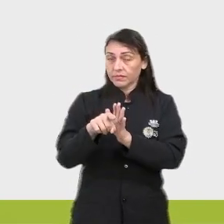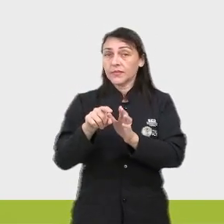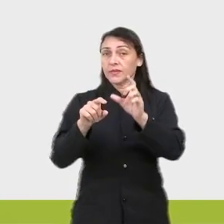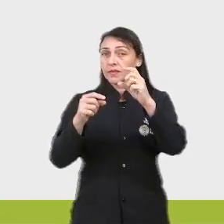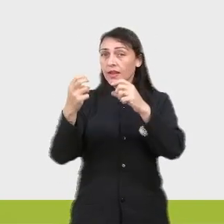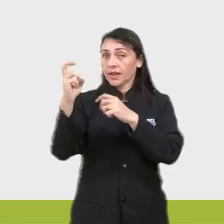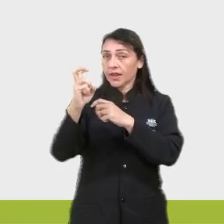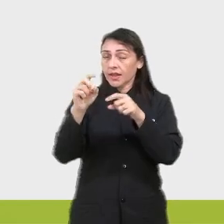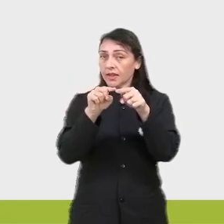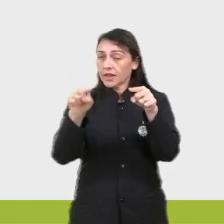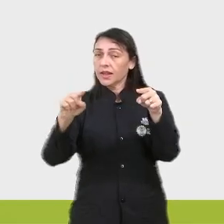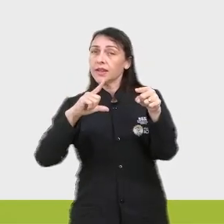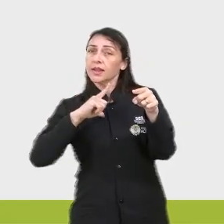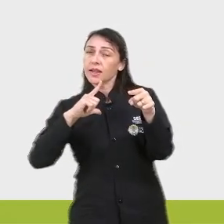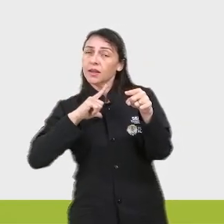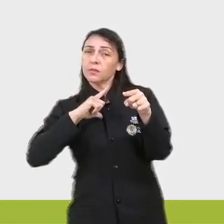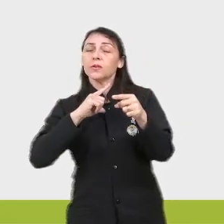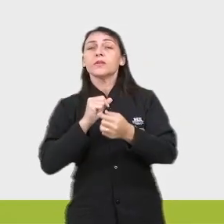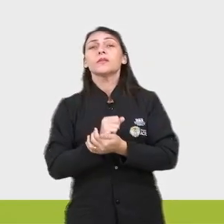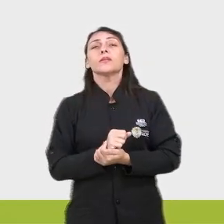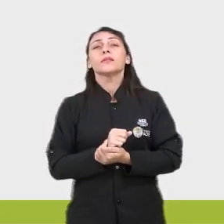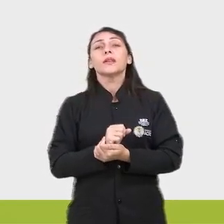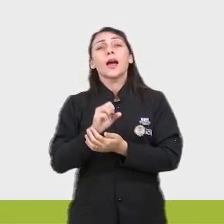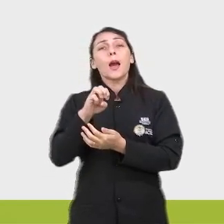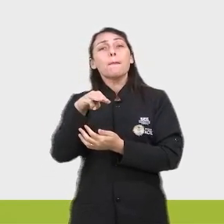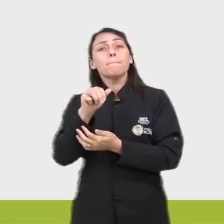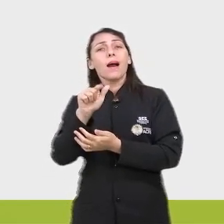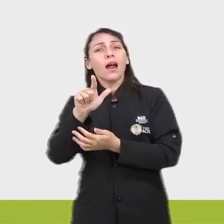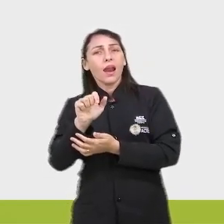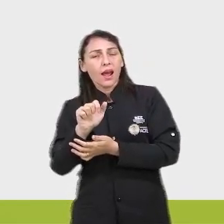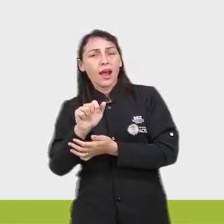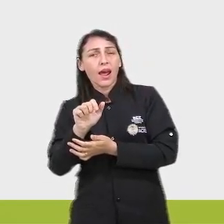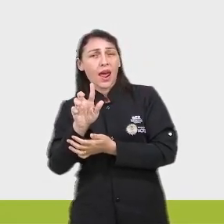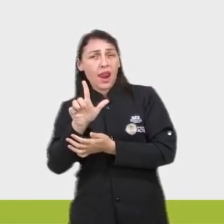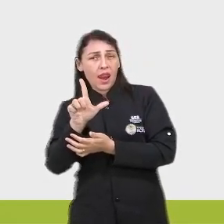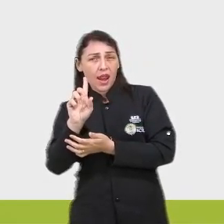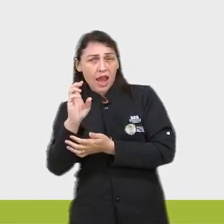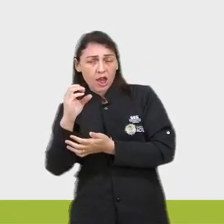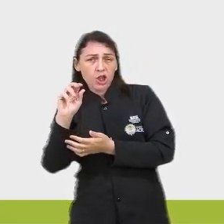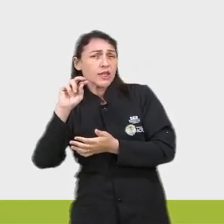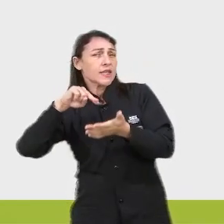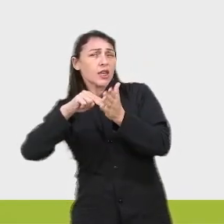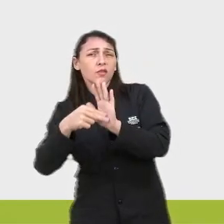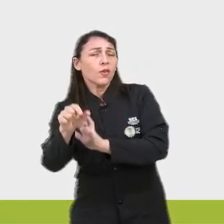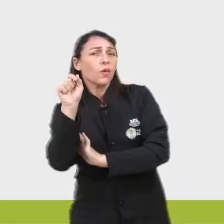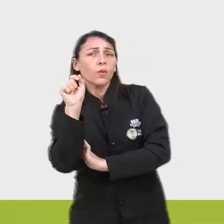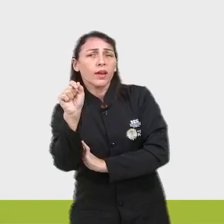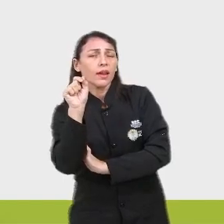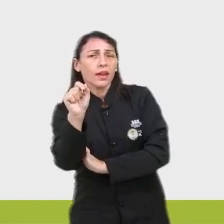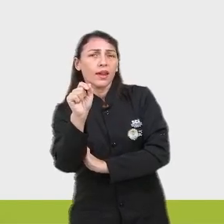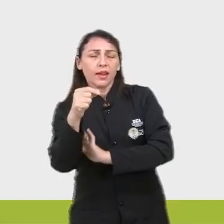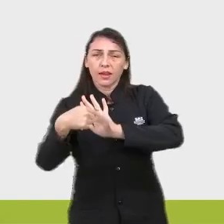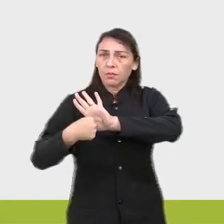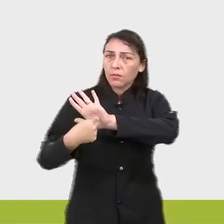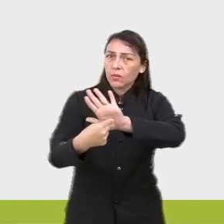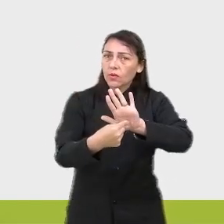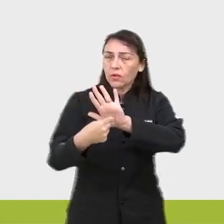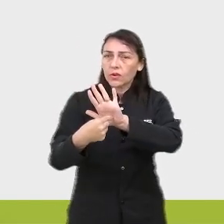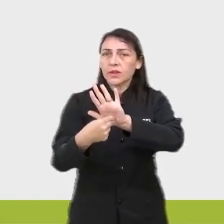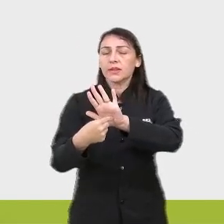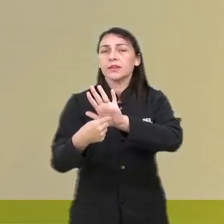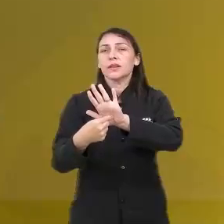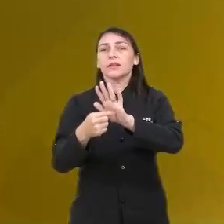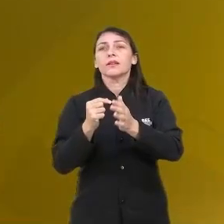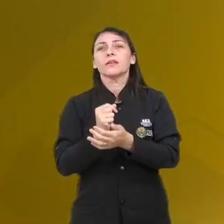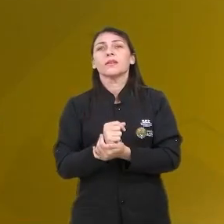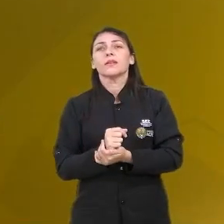quinta linha. Temos aqui a expressão mala leche. A expressão mala leche, que aparece aqui, se